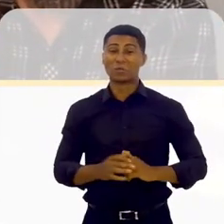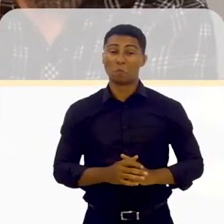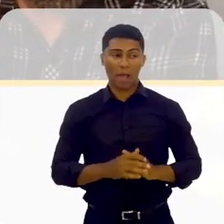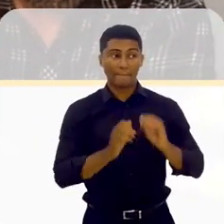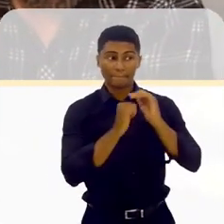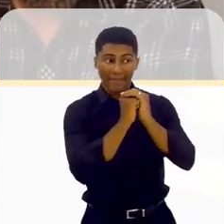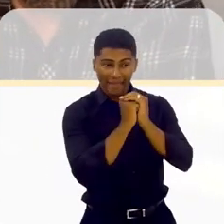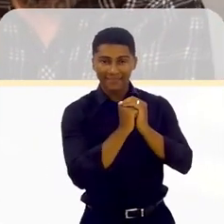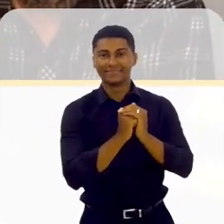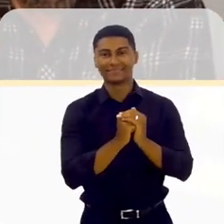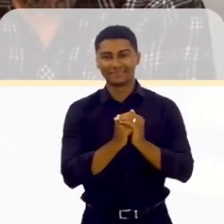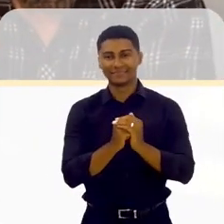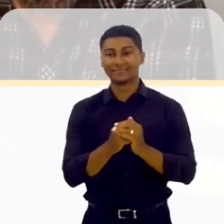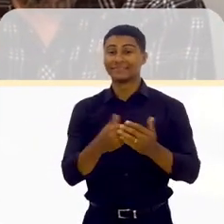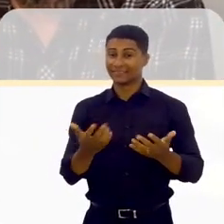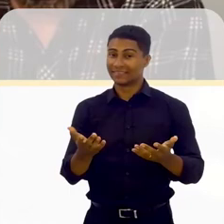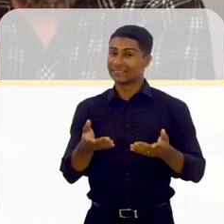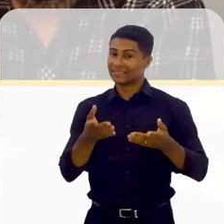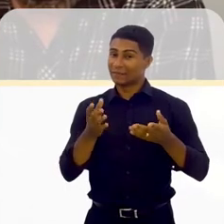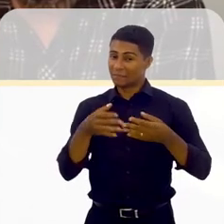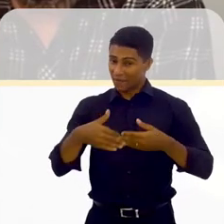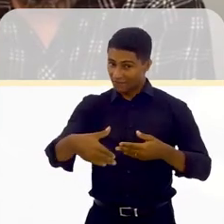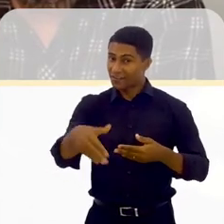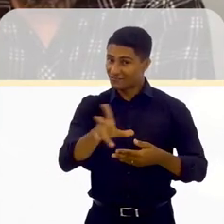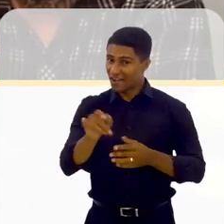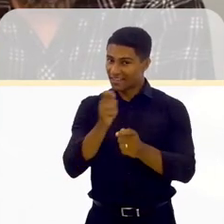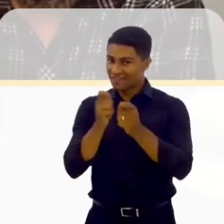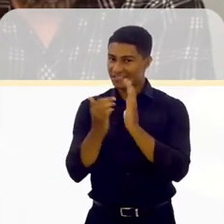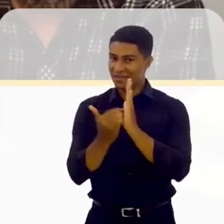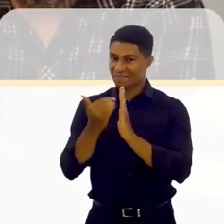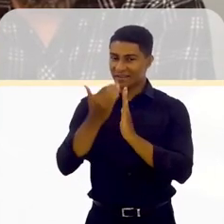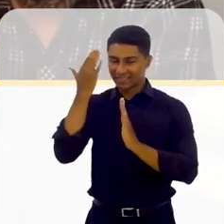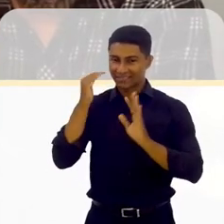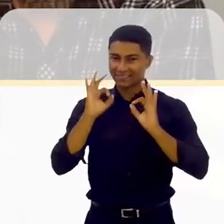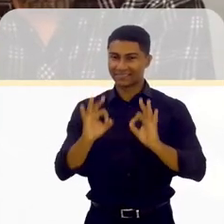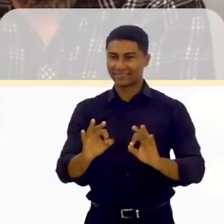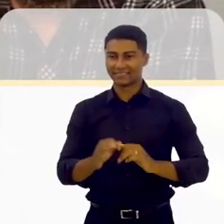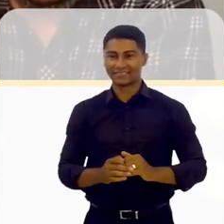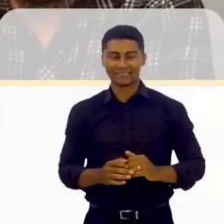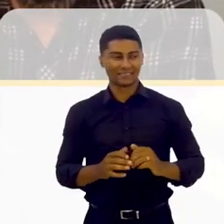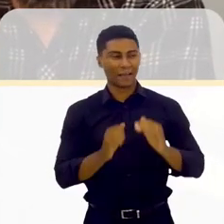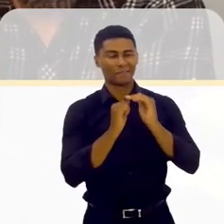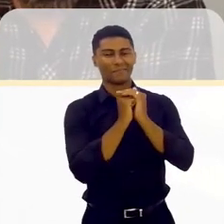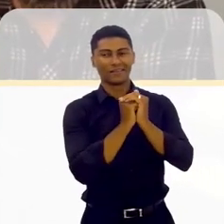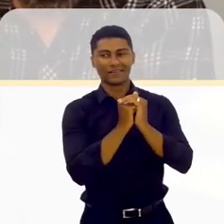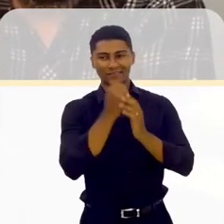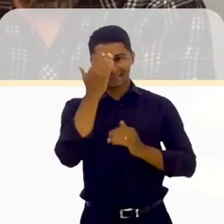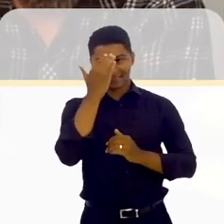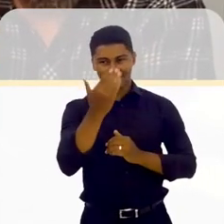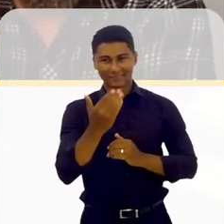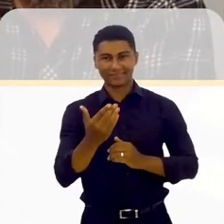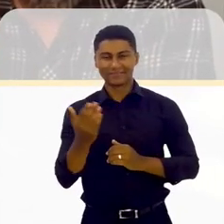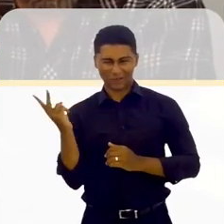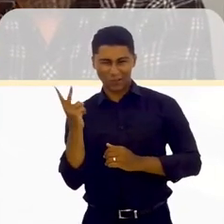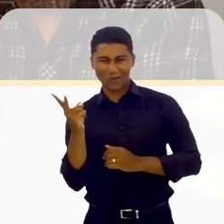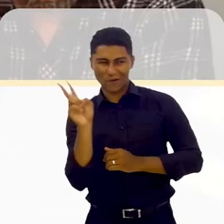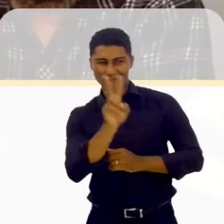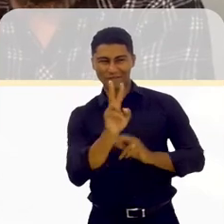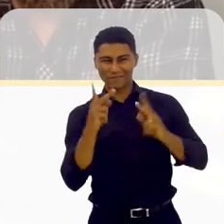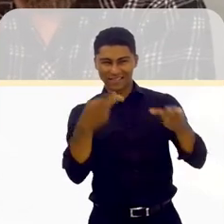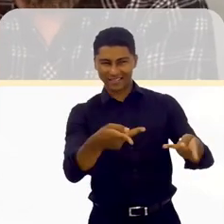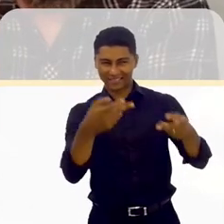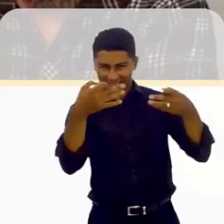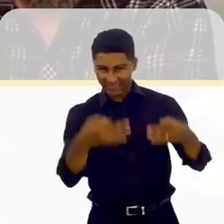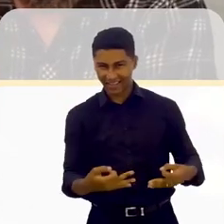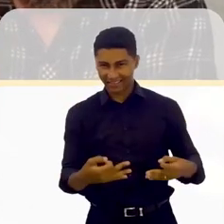Amém. muito longe, e a gente vai fazer muitas entrevistas, eu tenho certeza disso. Amém. Amém, amém. Obrigado. Logo, logo a gente está por aí. Pode ter